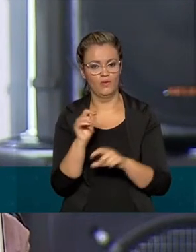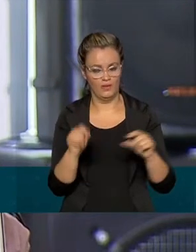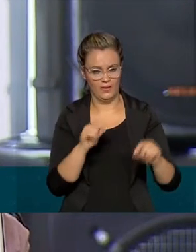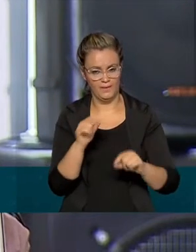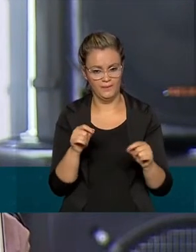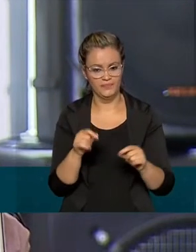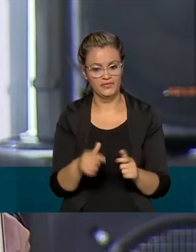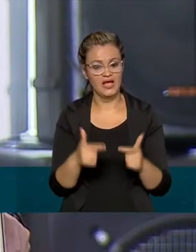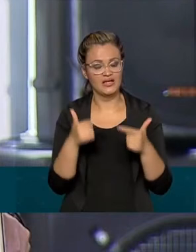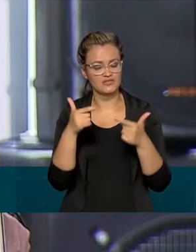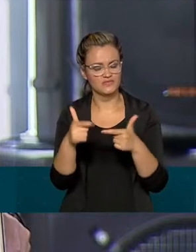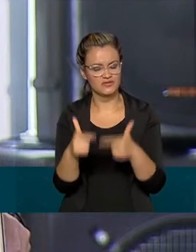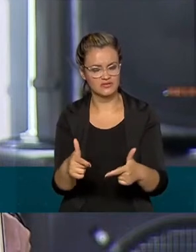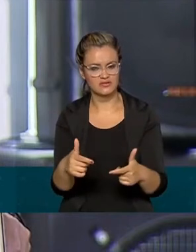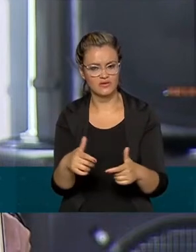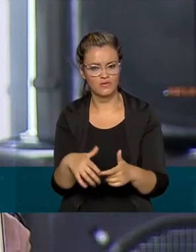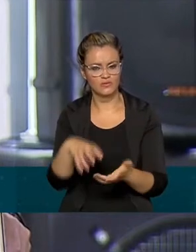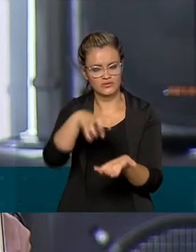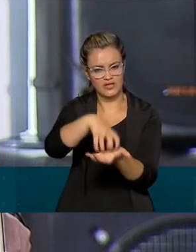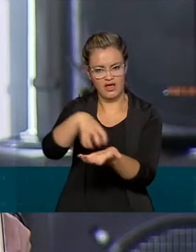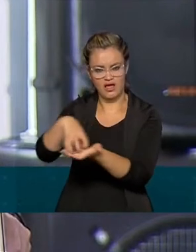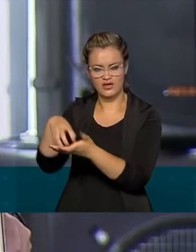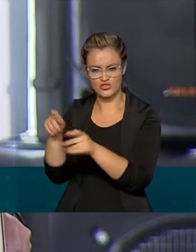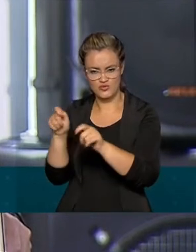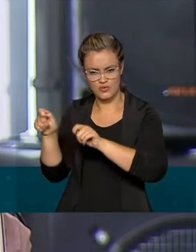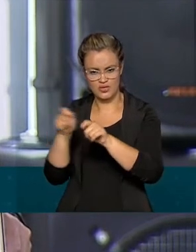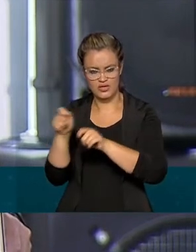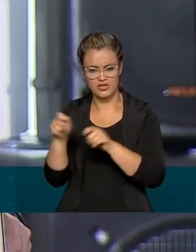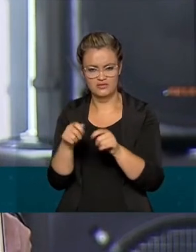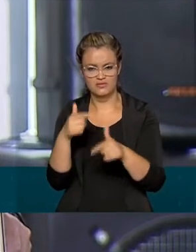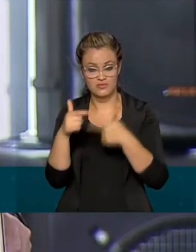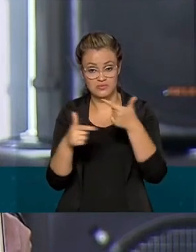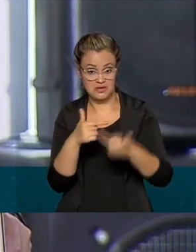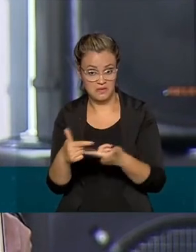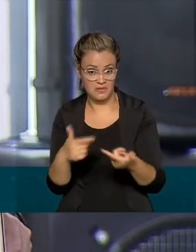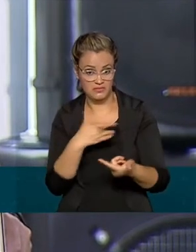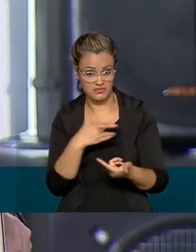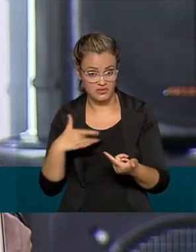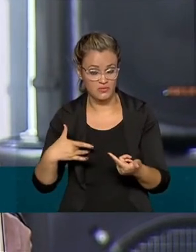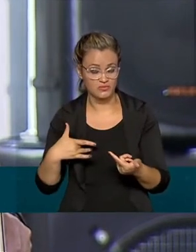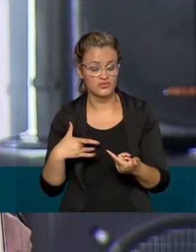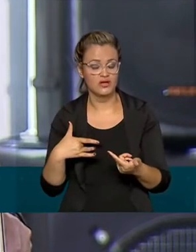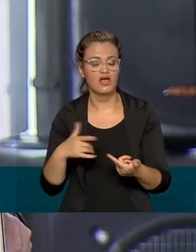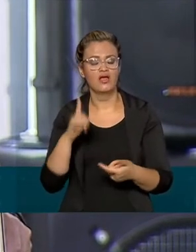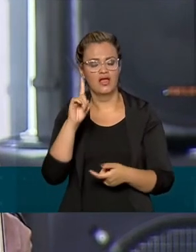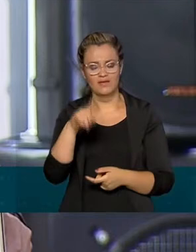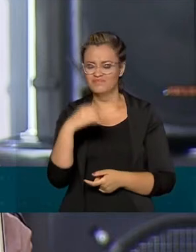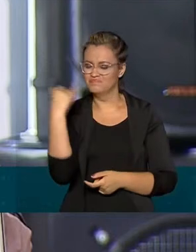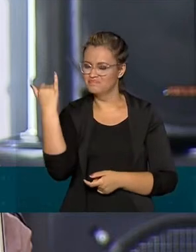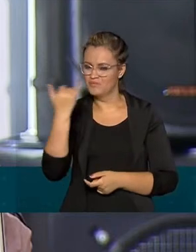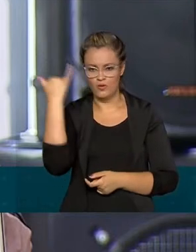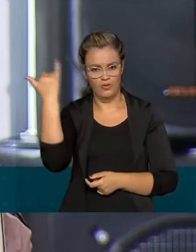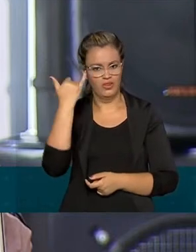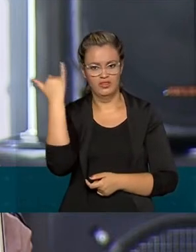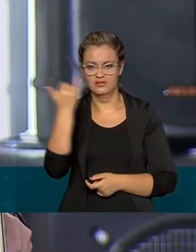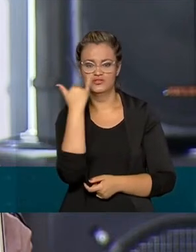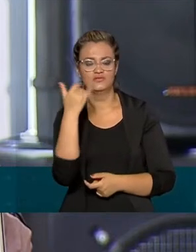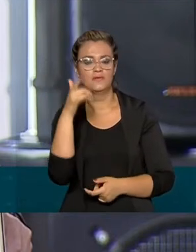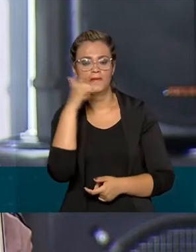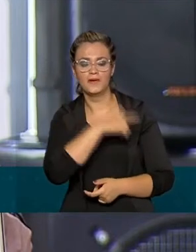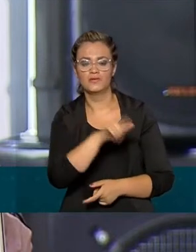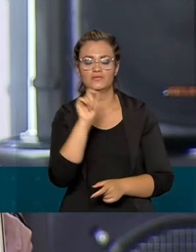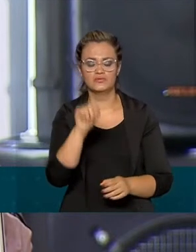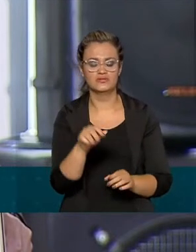a ativação e a operação do Centro de Coordenação de Operações de Saúde foram fundamentais para proporcionar